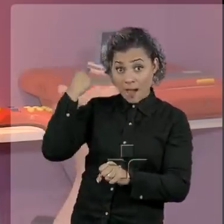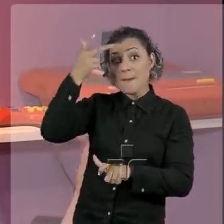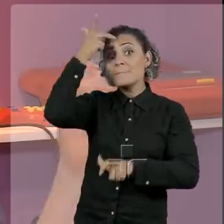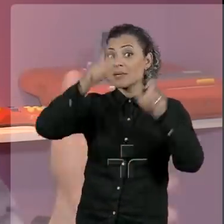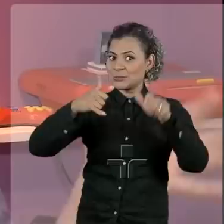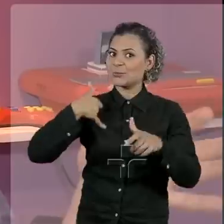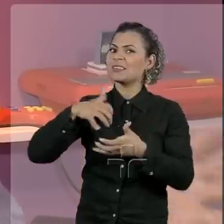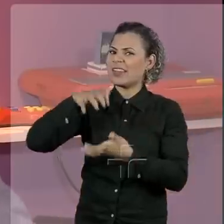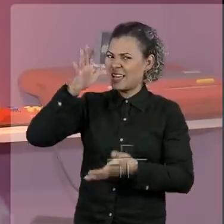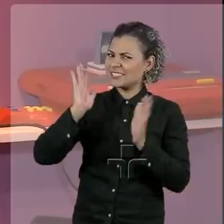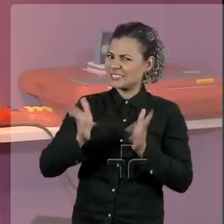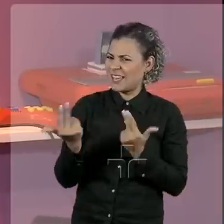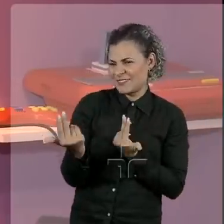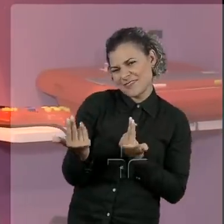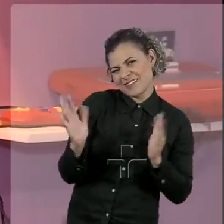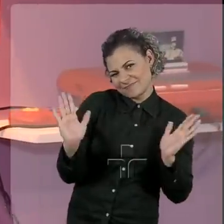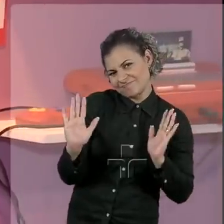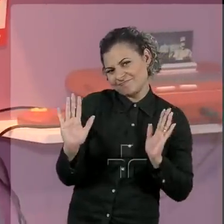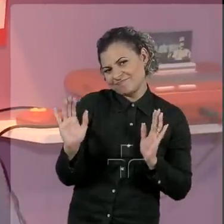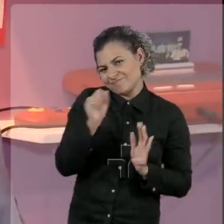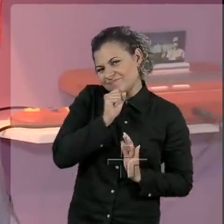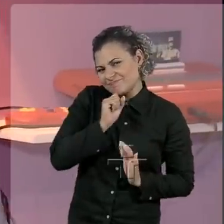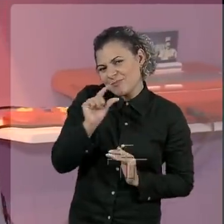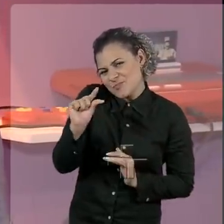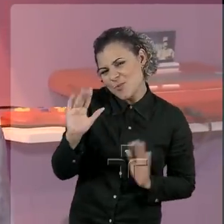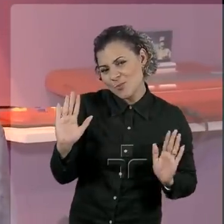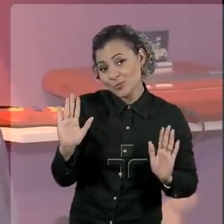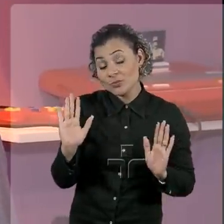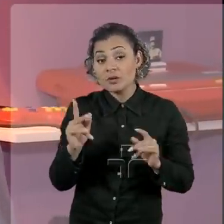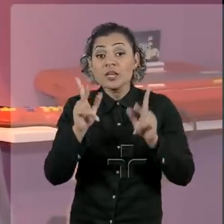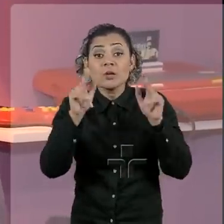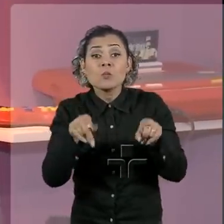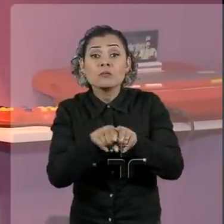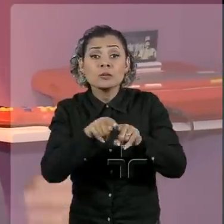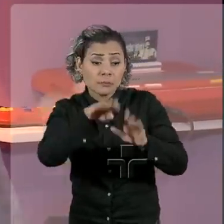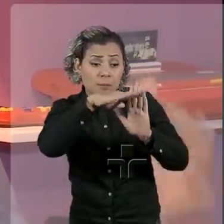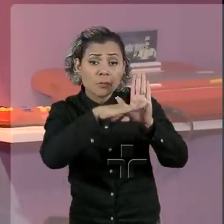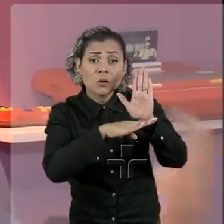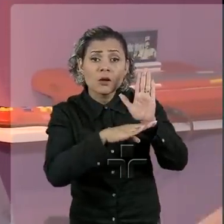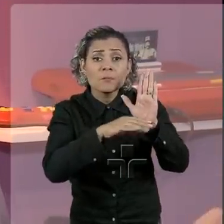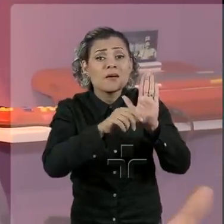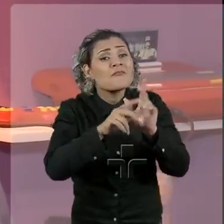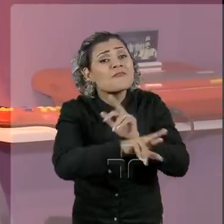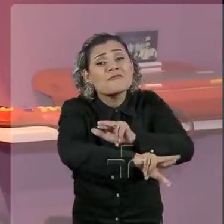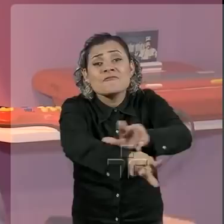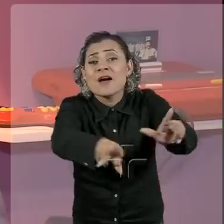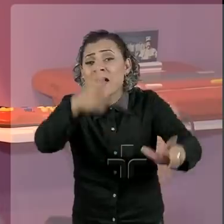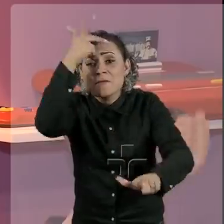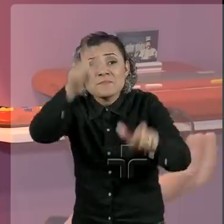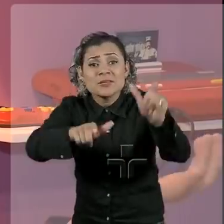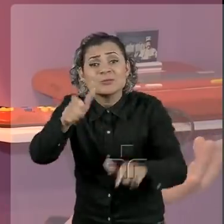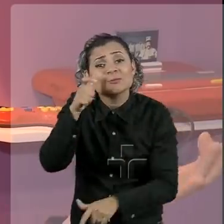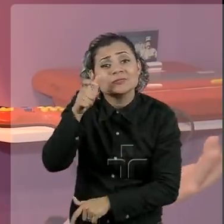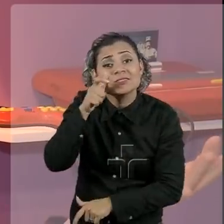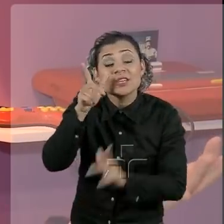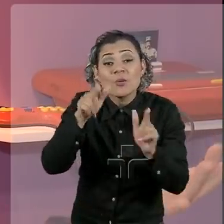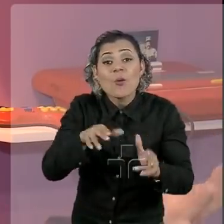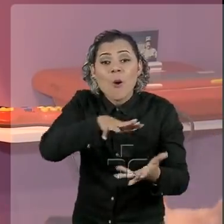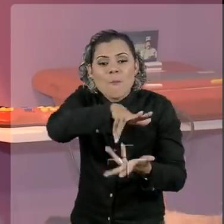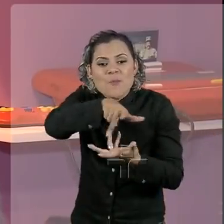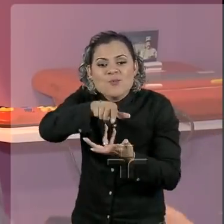com mais idade, como a gente, né? Mas também tinha programas que eram vistos por várias pessoas. Então, por exemplo, o Mundo da